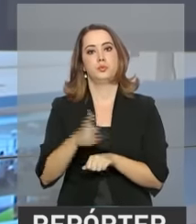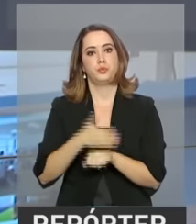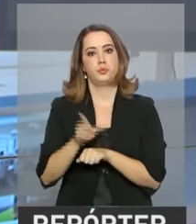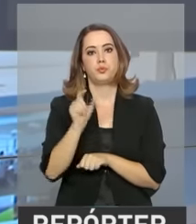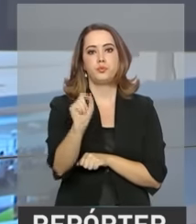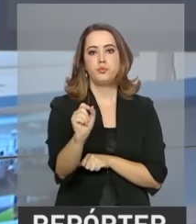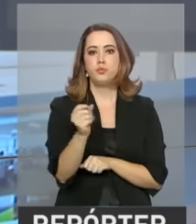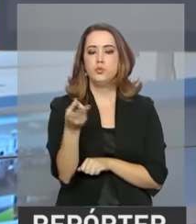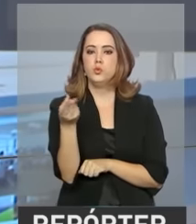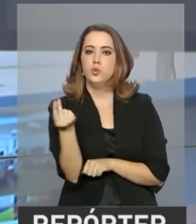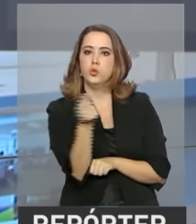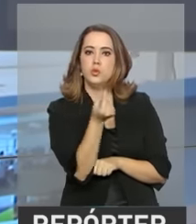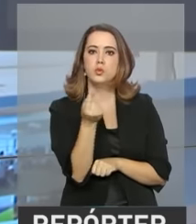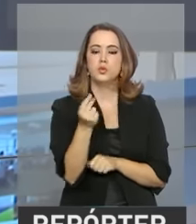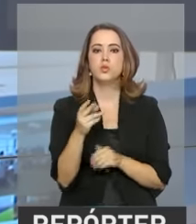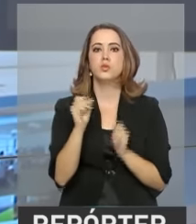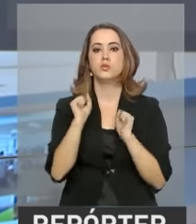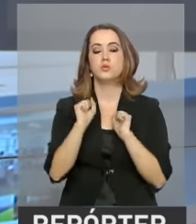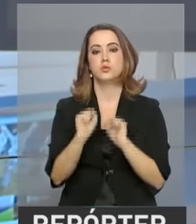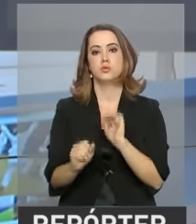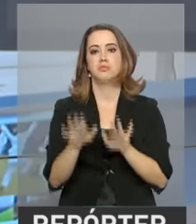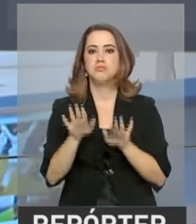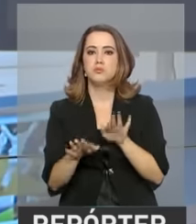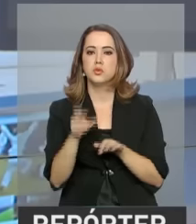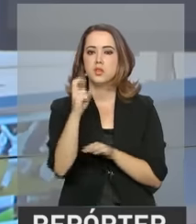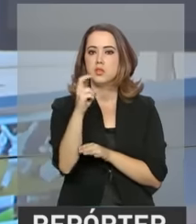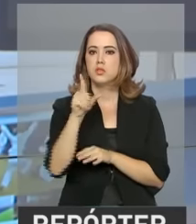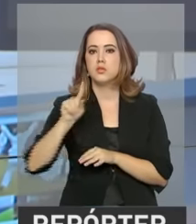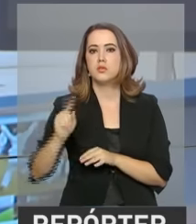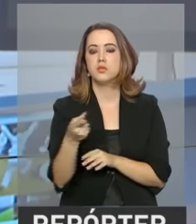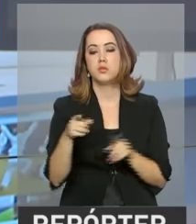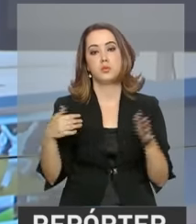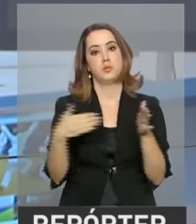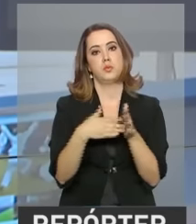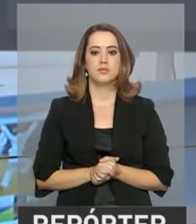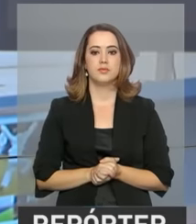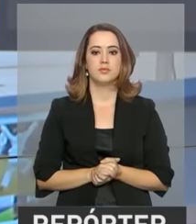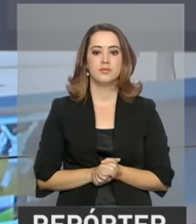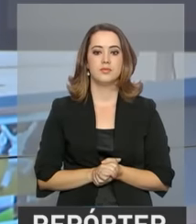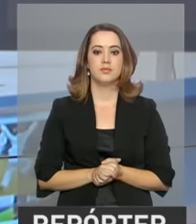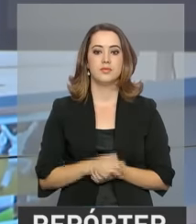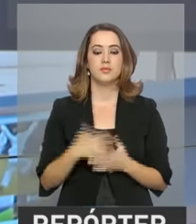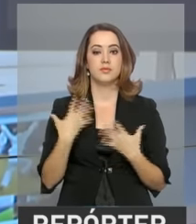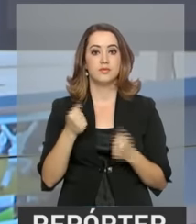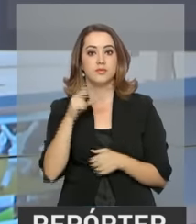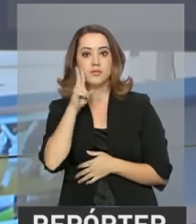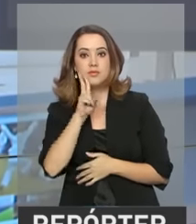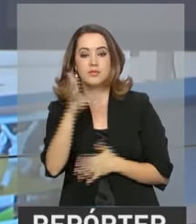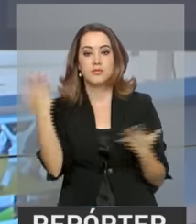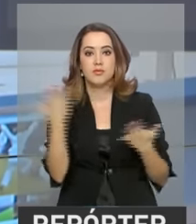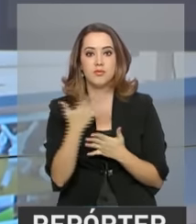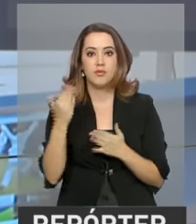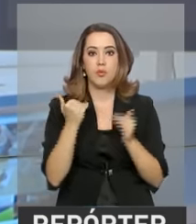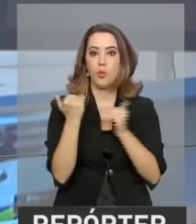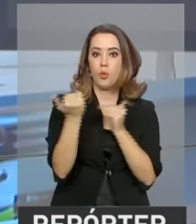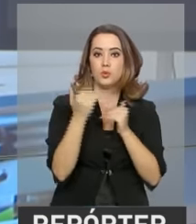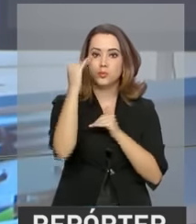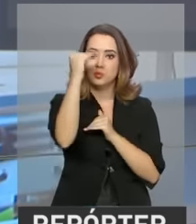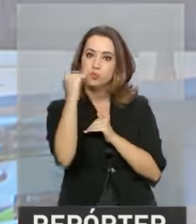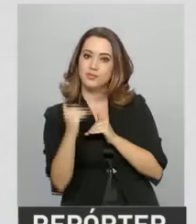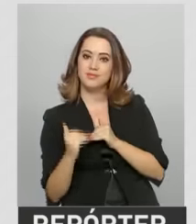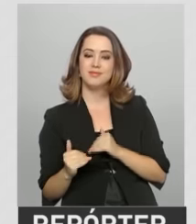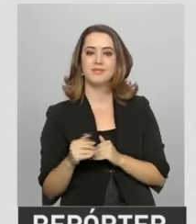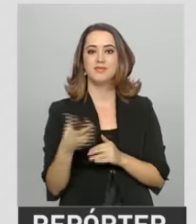O valor do Bolsa Pódio varia de R$ 5 mil a R$ 15 mil. E vamos ver agora como está o quadro de